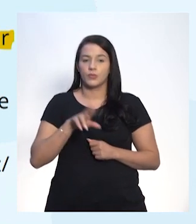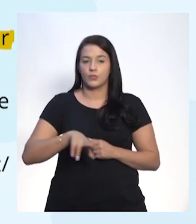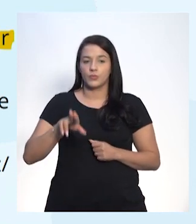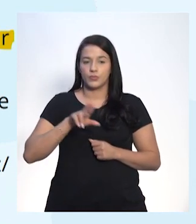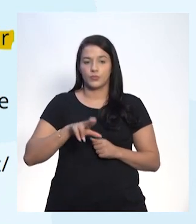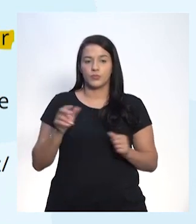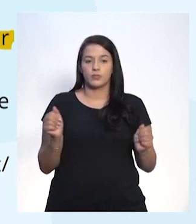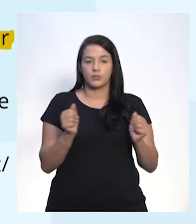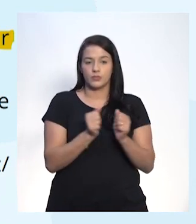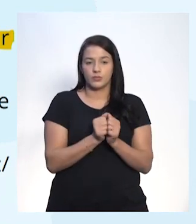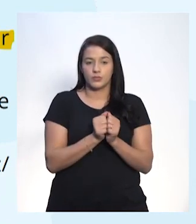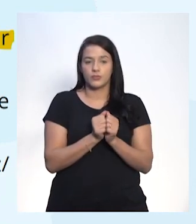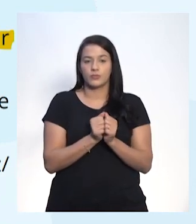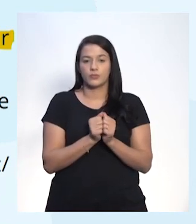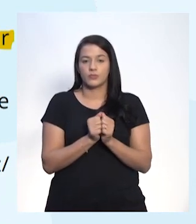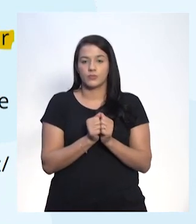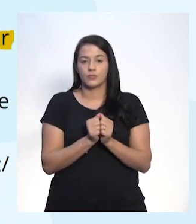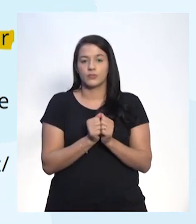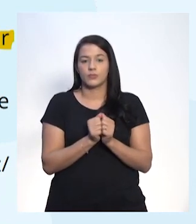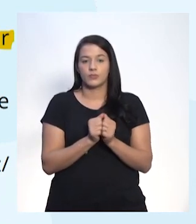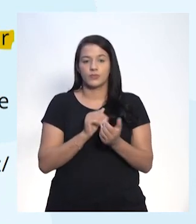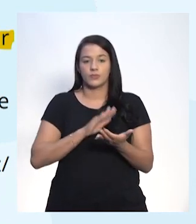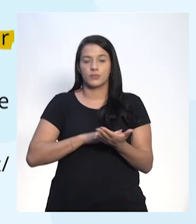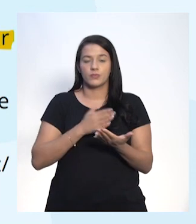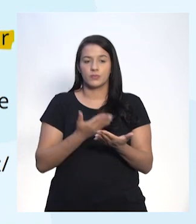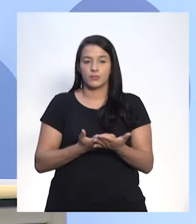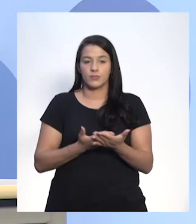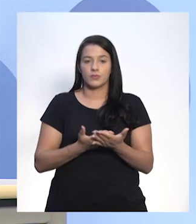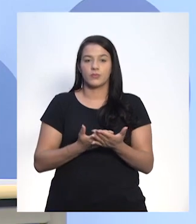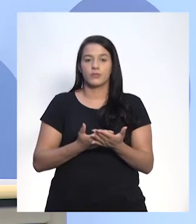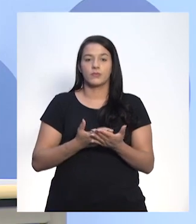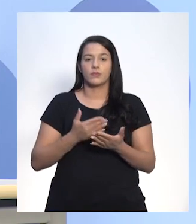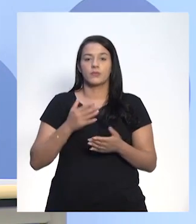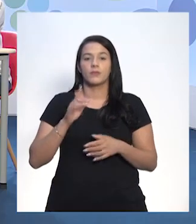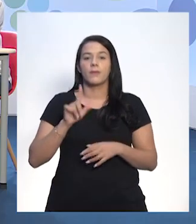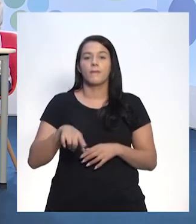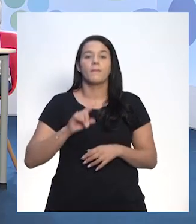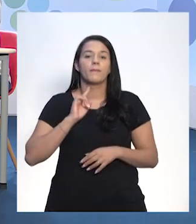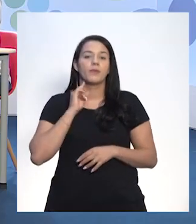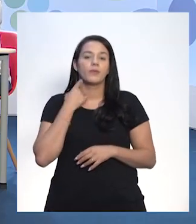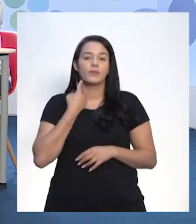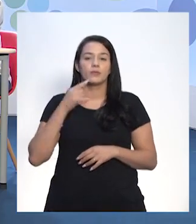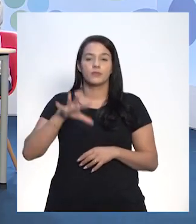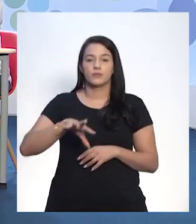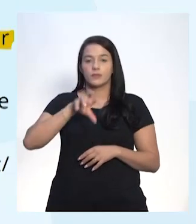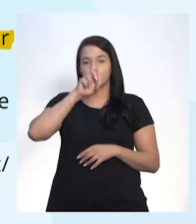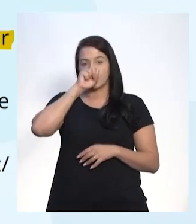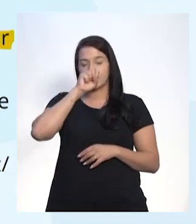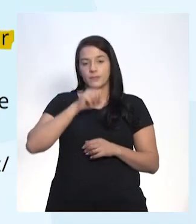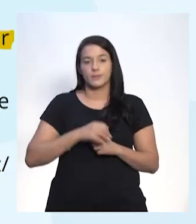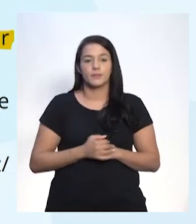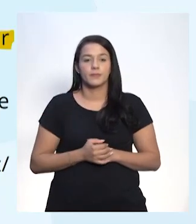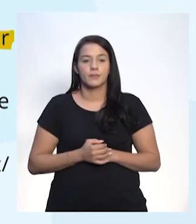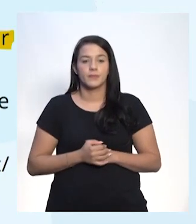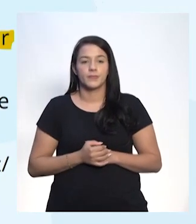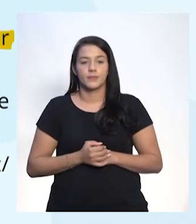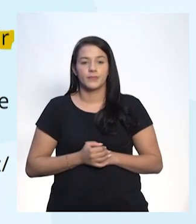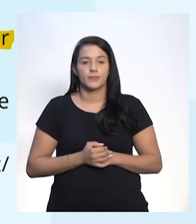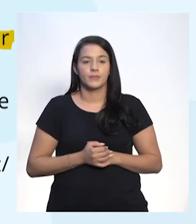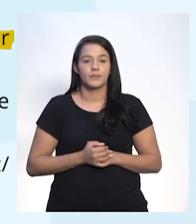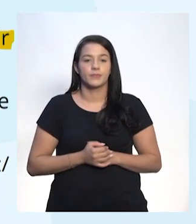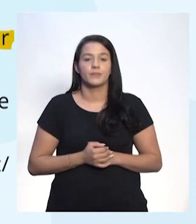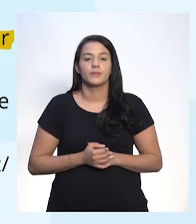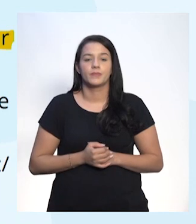sempre preocupado aí desses grupos. Eu também traduzi errado, né? Poluentes do ar. Isso. A letter C. The amount